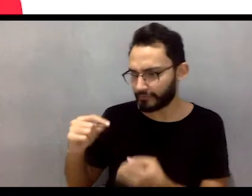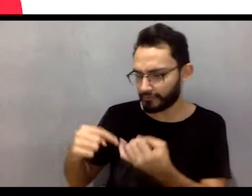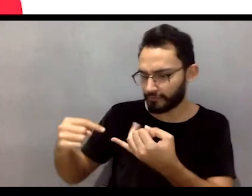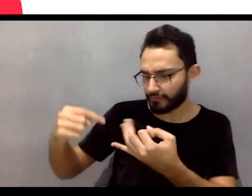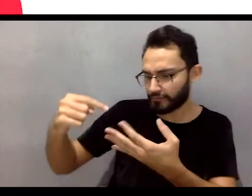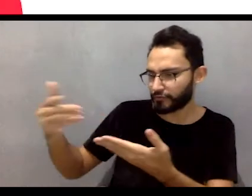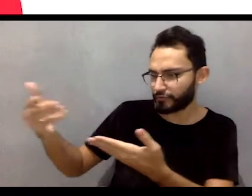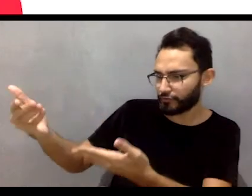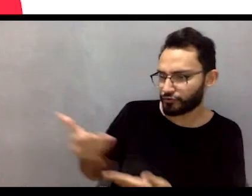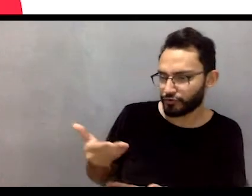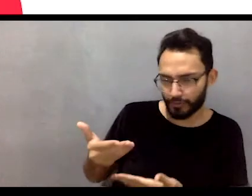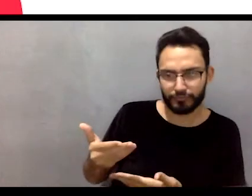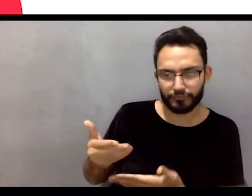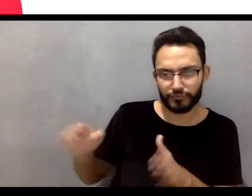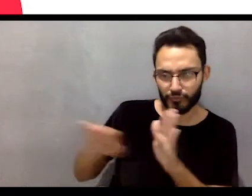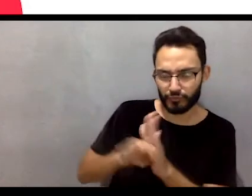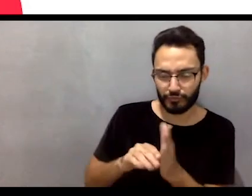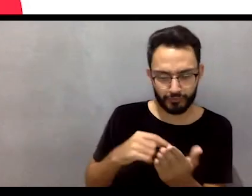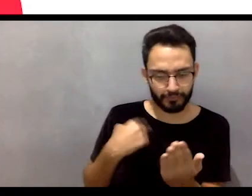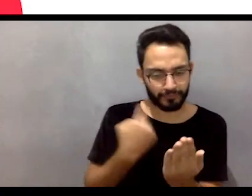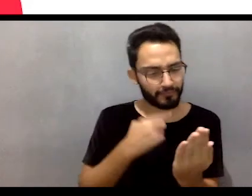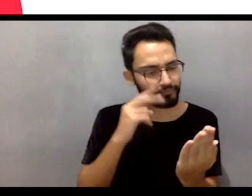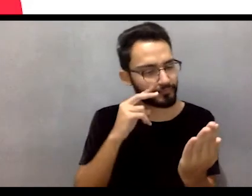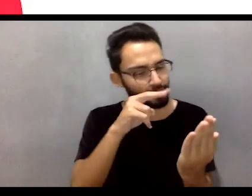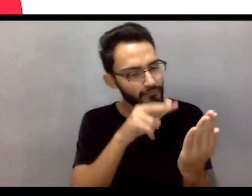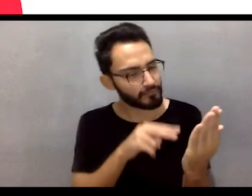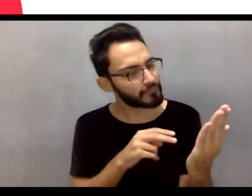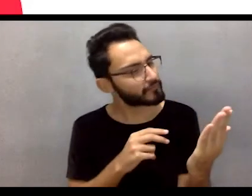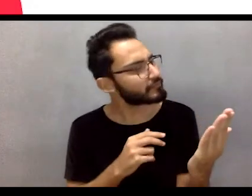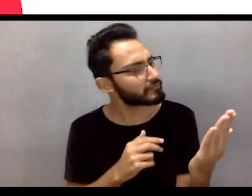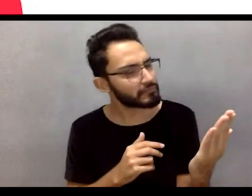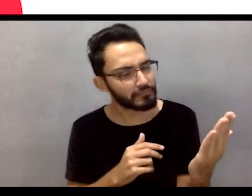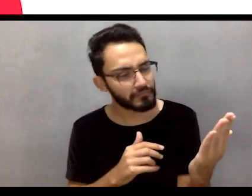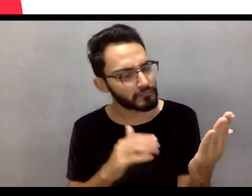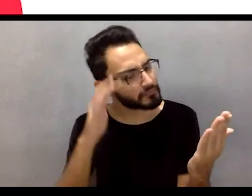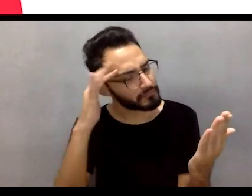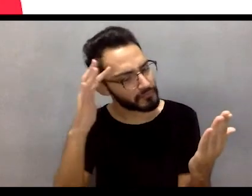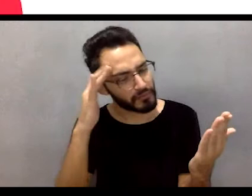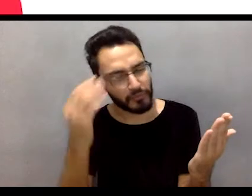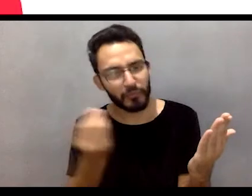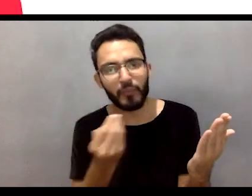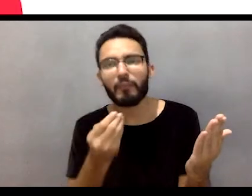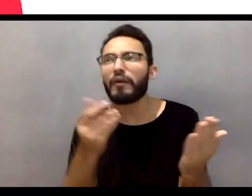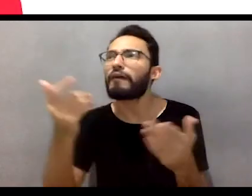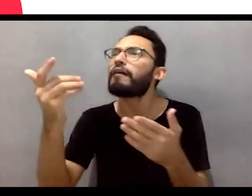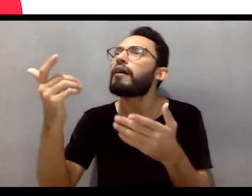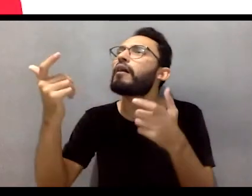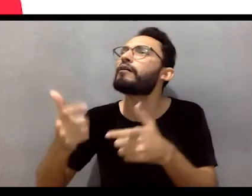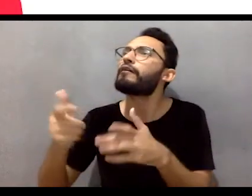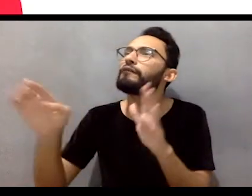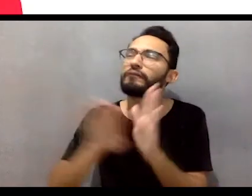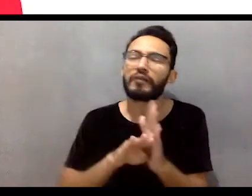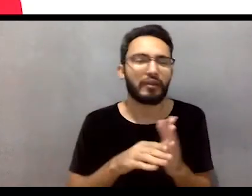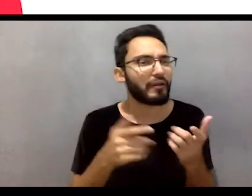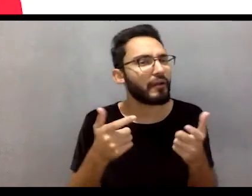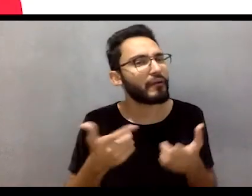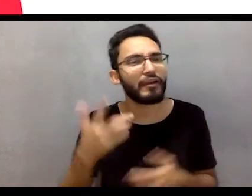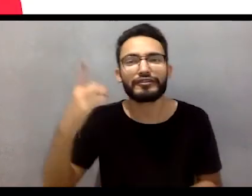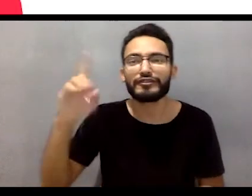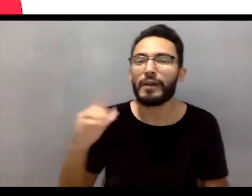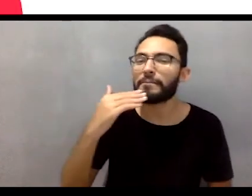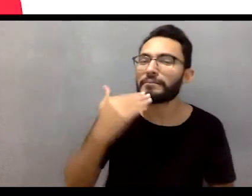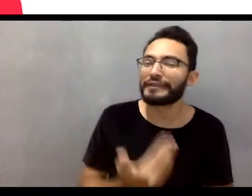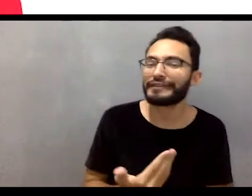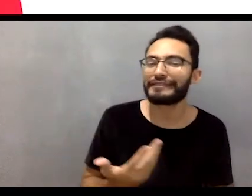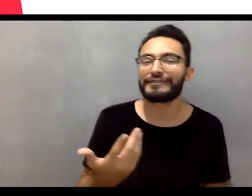chegam no nosso backlog, que a gente nem faz ideia de onde, como veio, que chega assim, não, o diretor